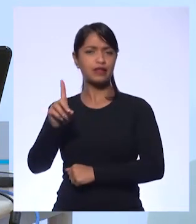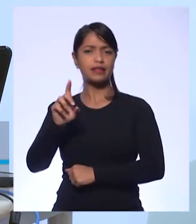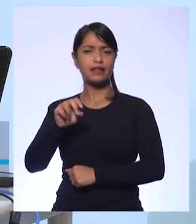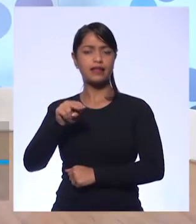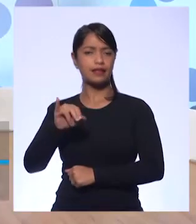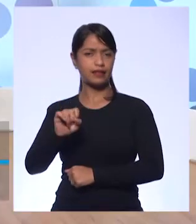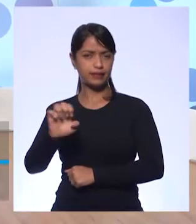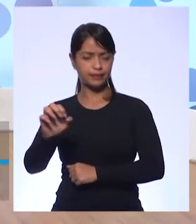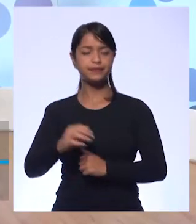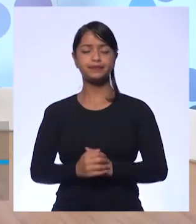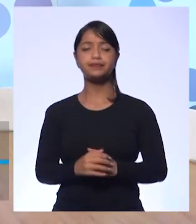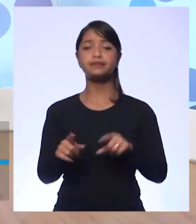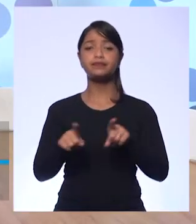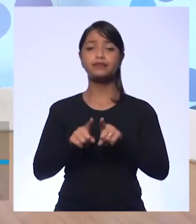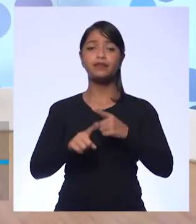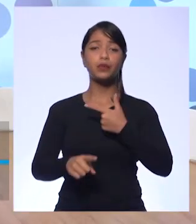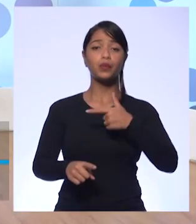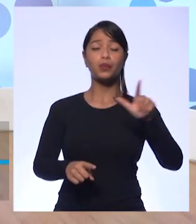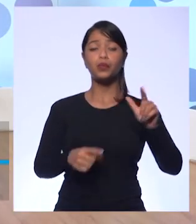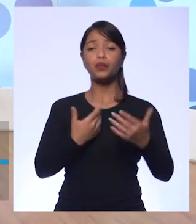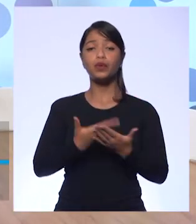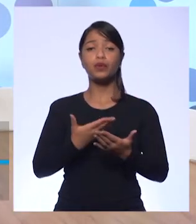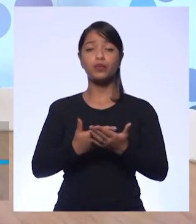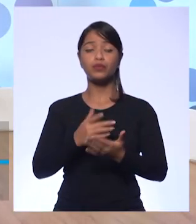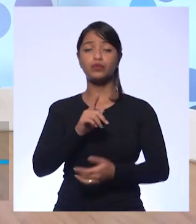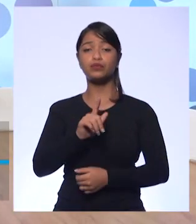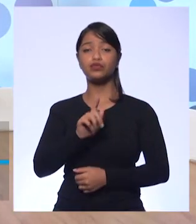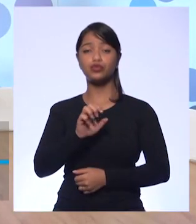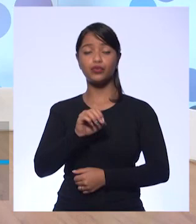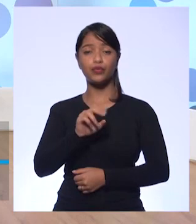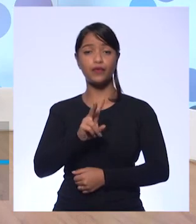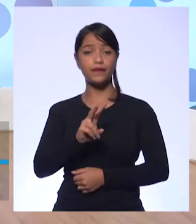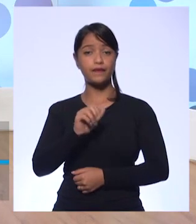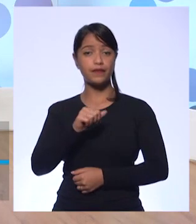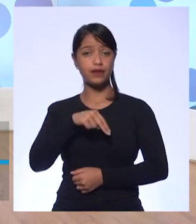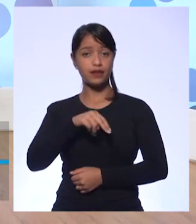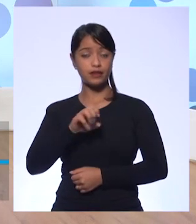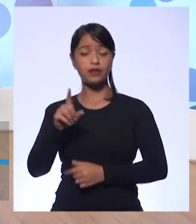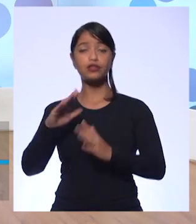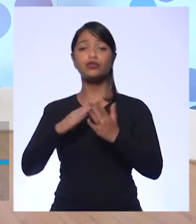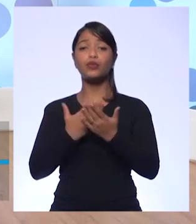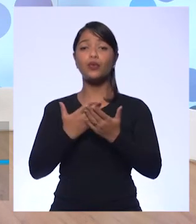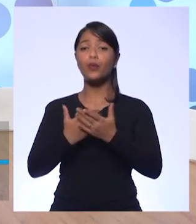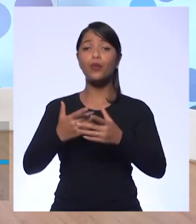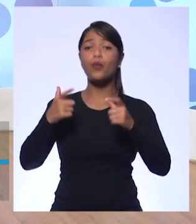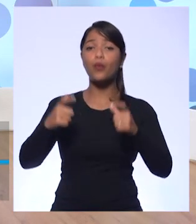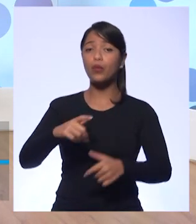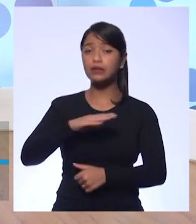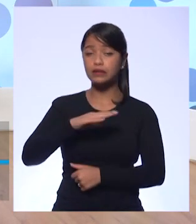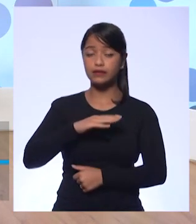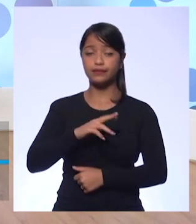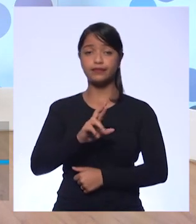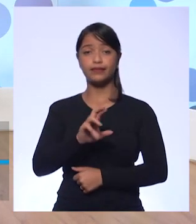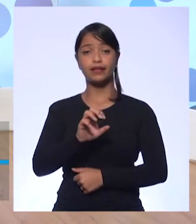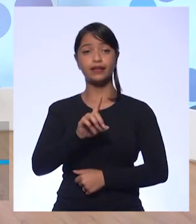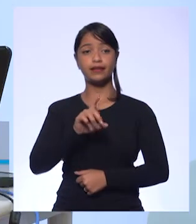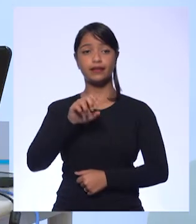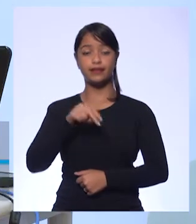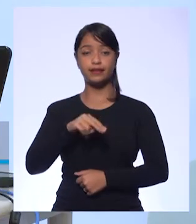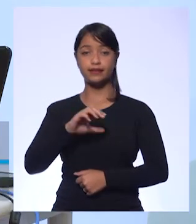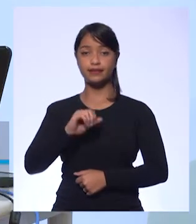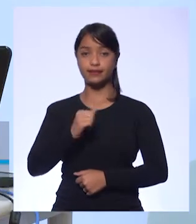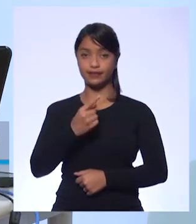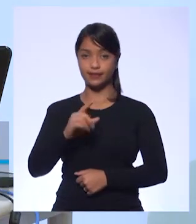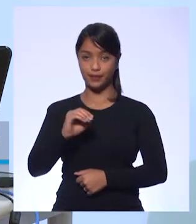Santos, da EE Coronel Queiroz, de Redenção da Serra. Eu não conheço Redenção da Não Serra, você conheço, conhece? não. E, por último,